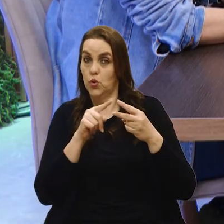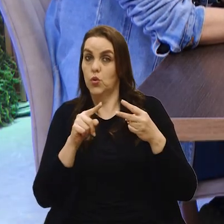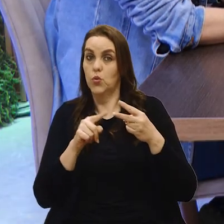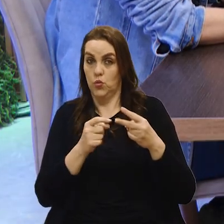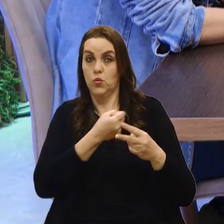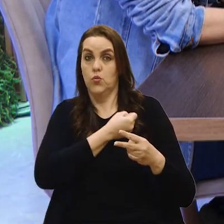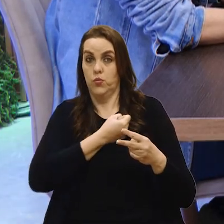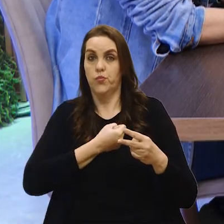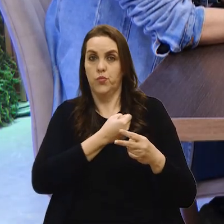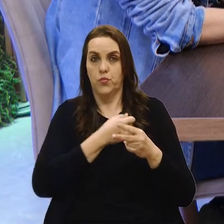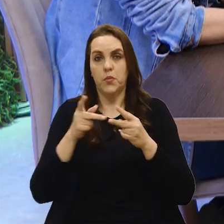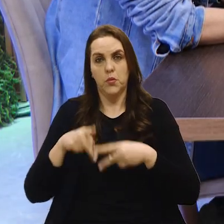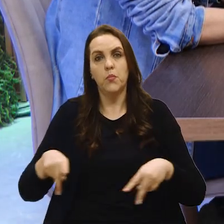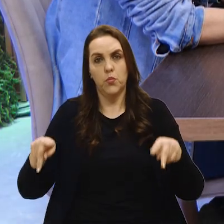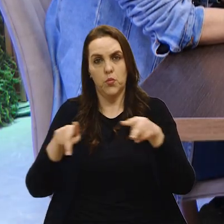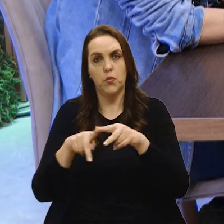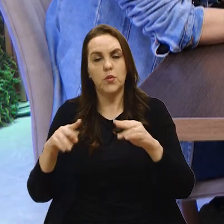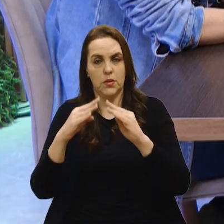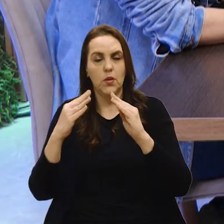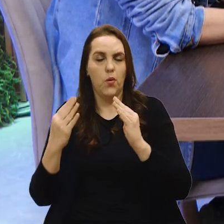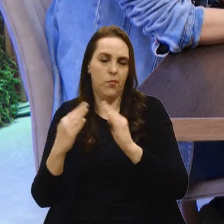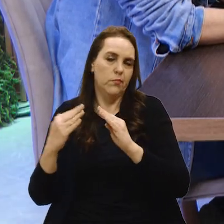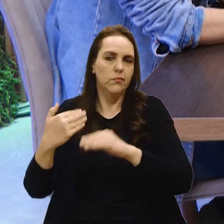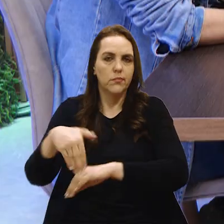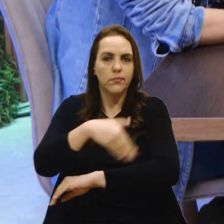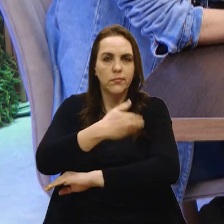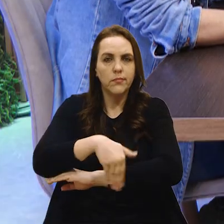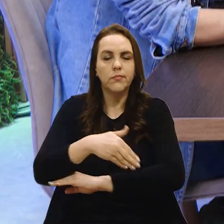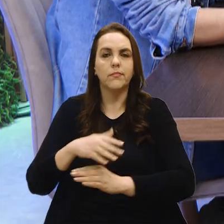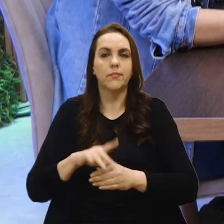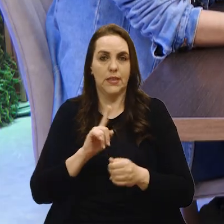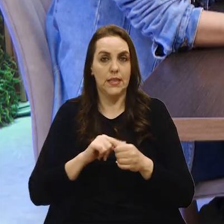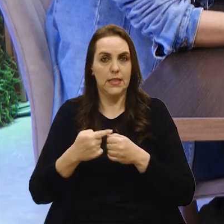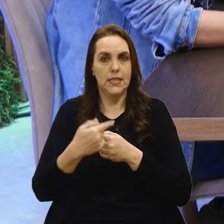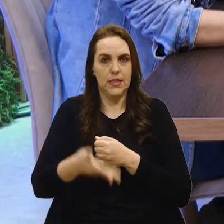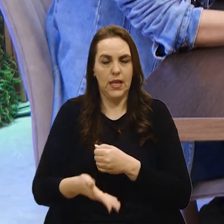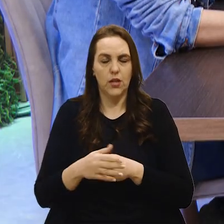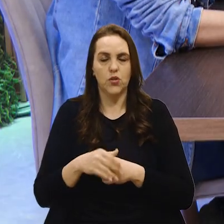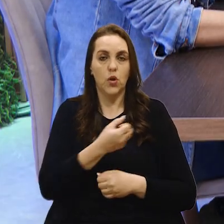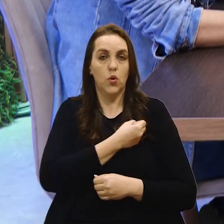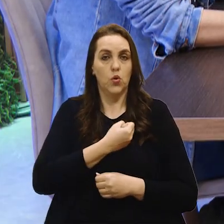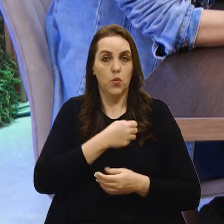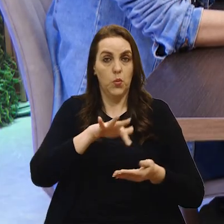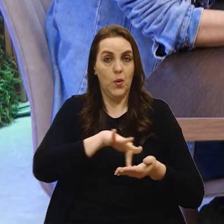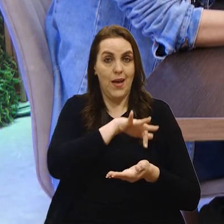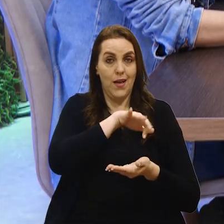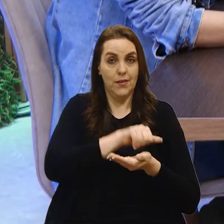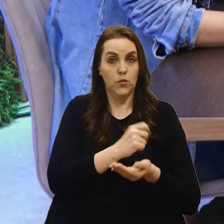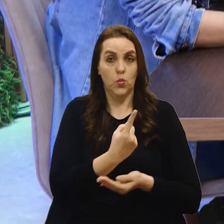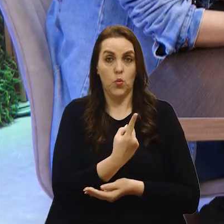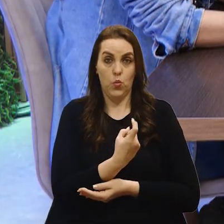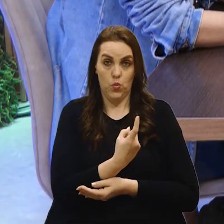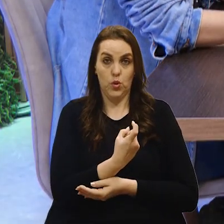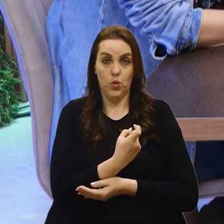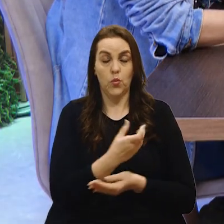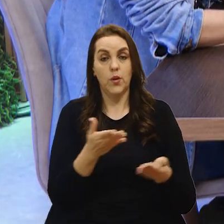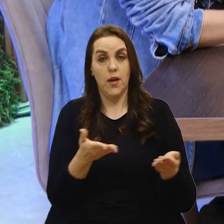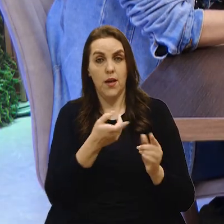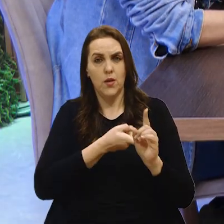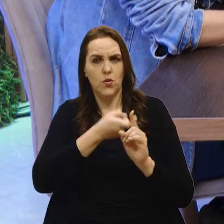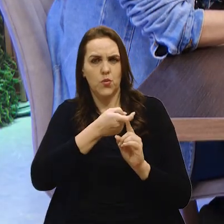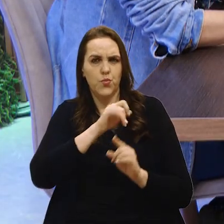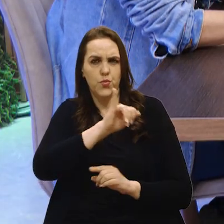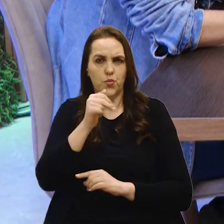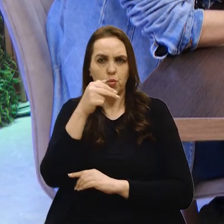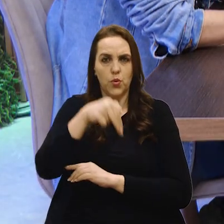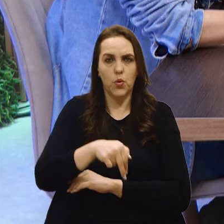né, referentes à população em situação de rua no município, que é o número do Cadastro Único, que hoje, neste mês